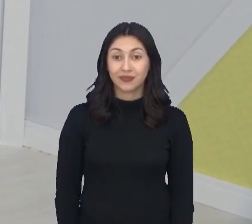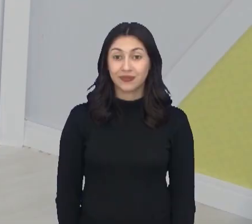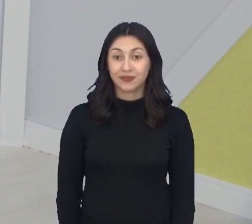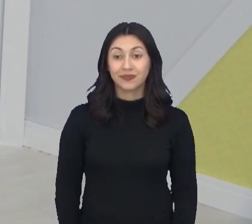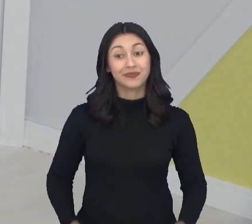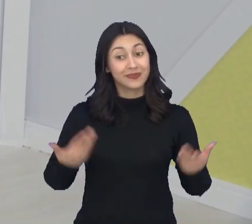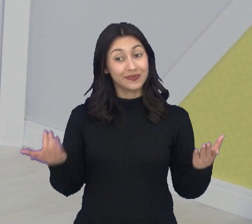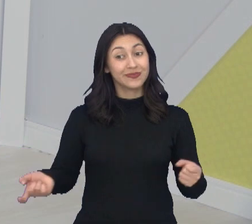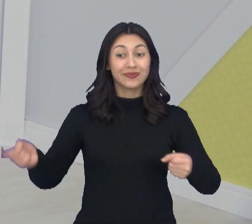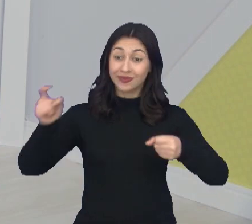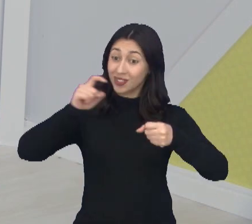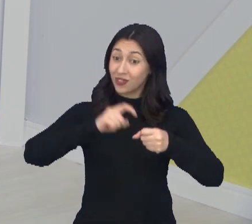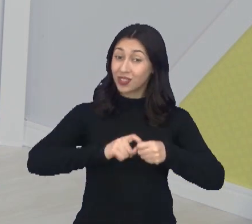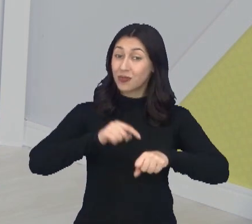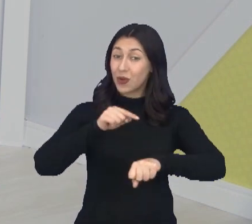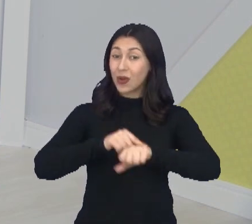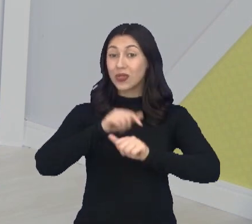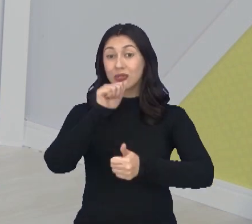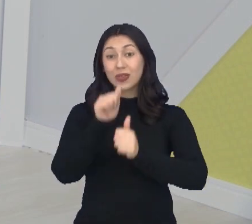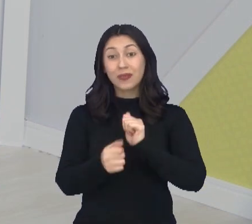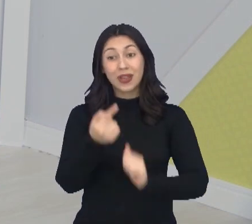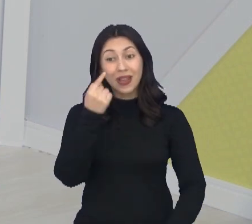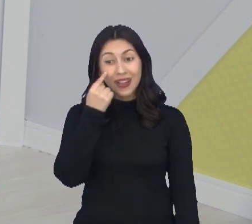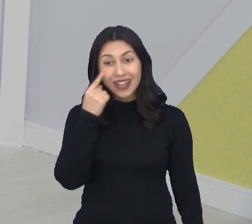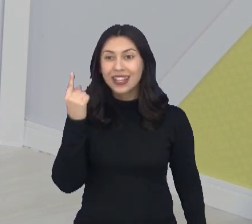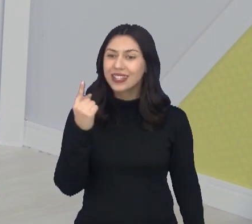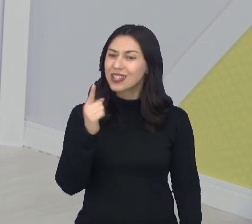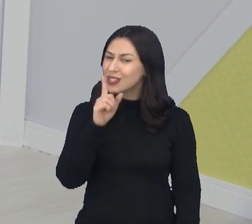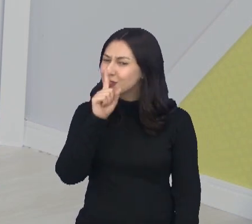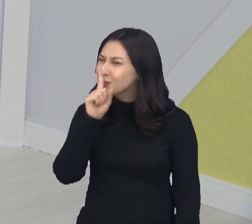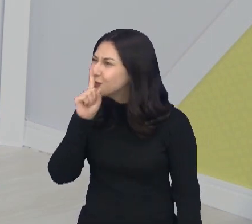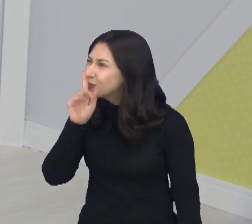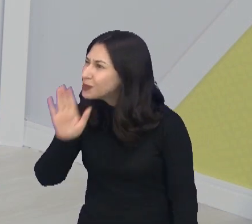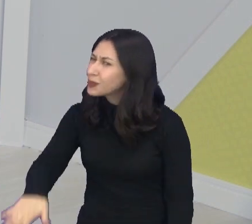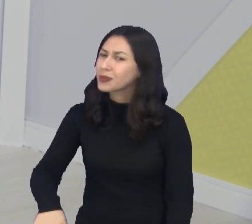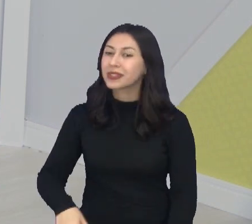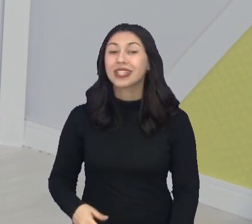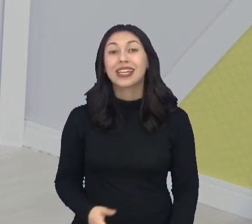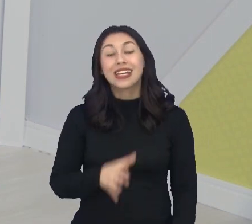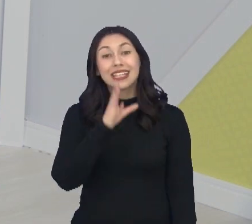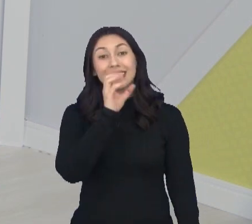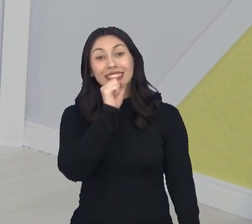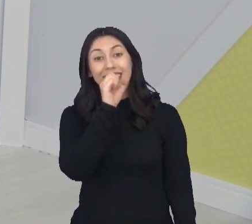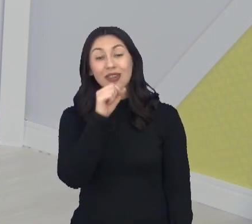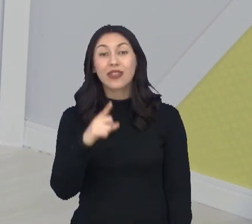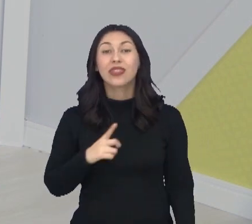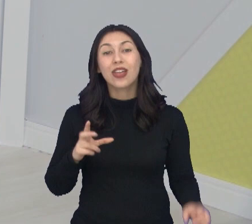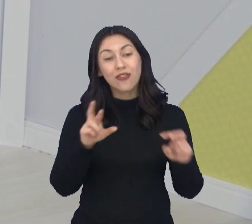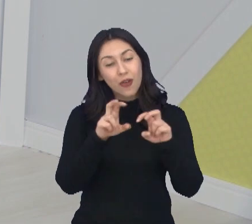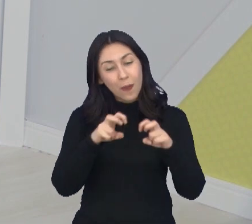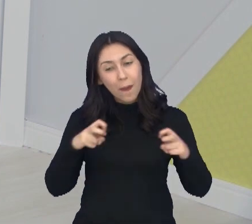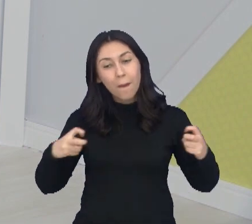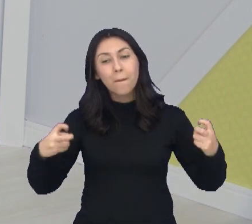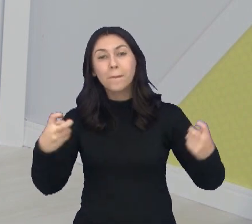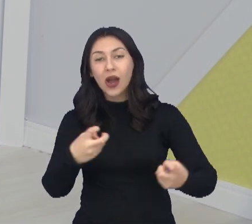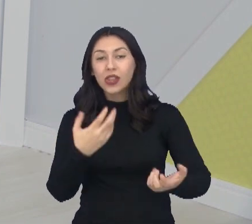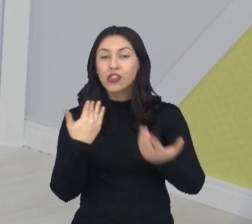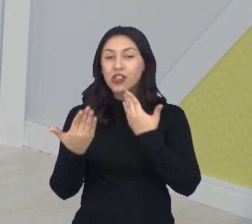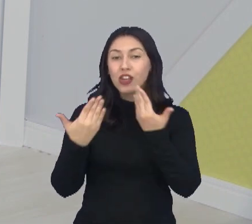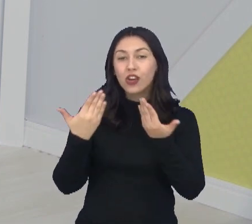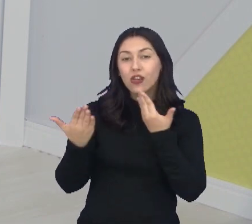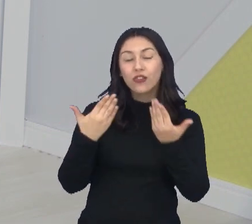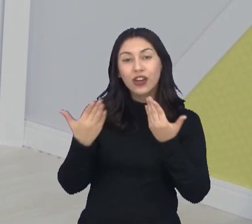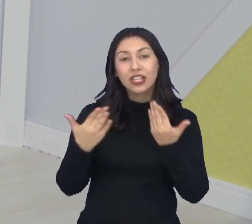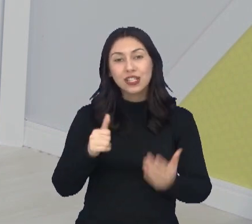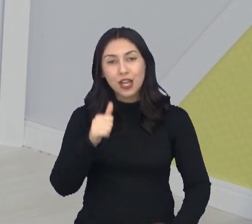Muito bem, estamos de volta com a Hora do Esporte. Olha só, quieto, Bruno. No último sábado aconteceu uma roda de conversa intitulada Encontro